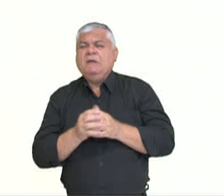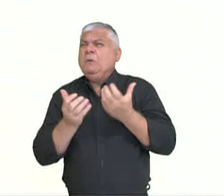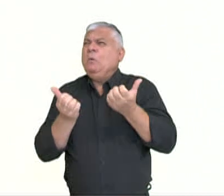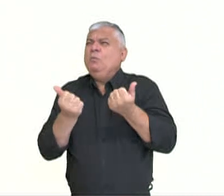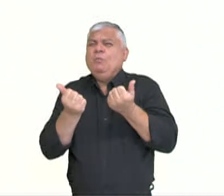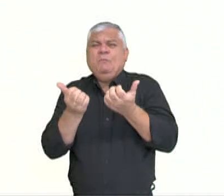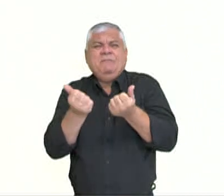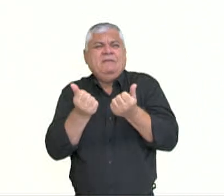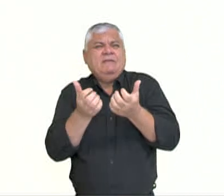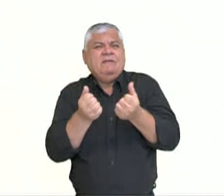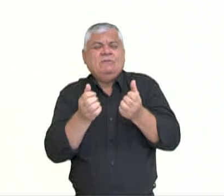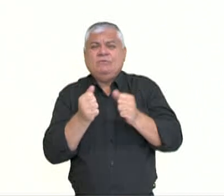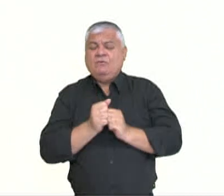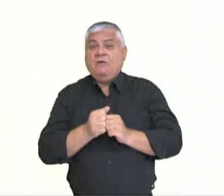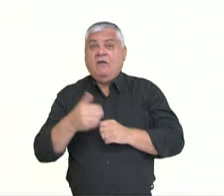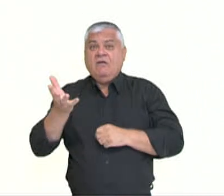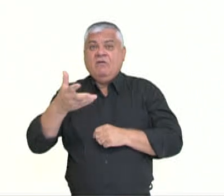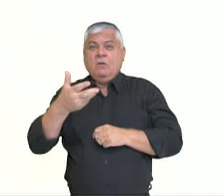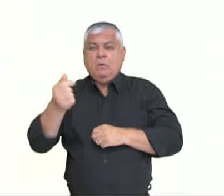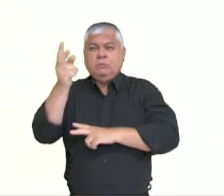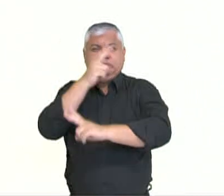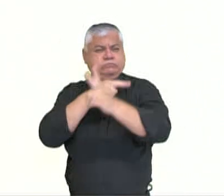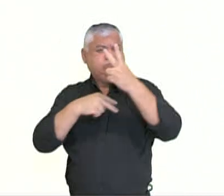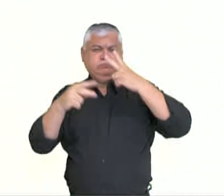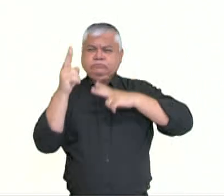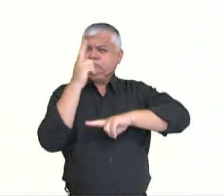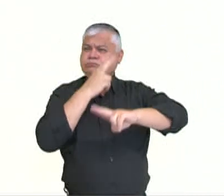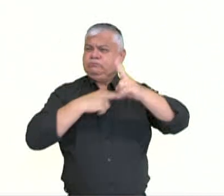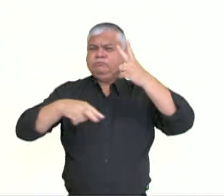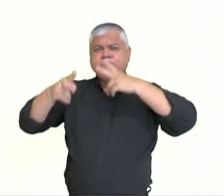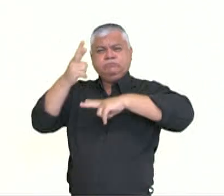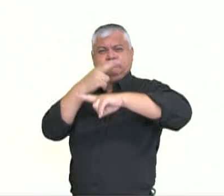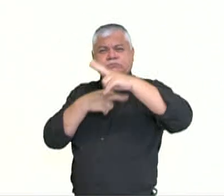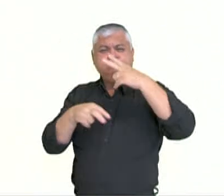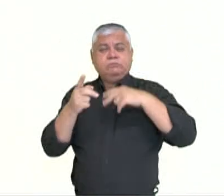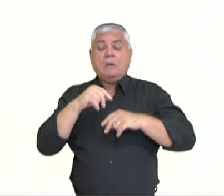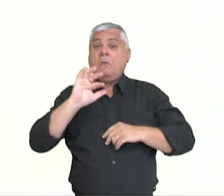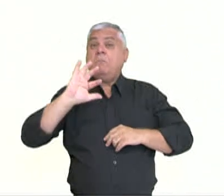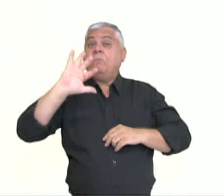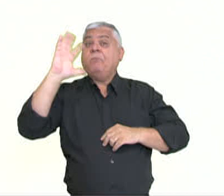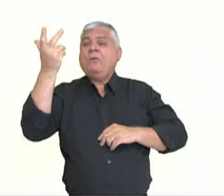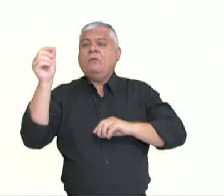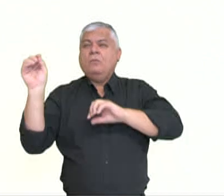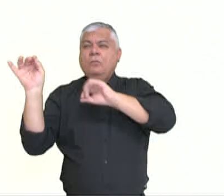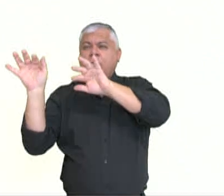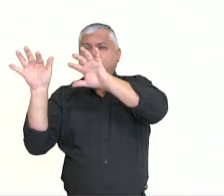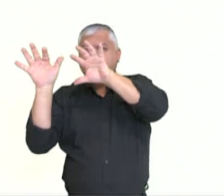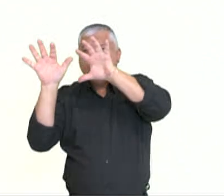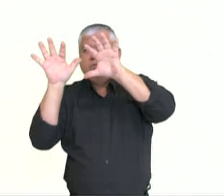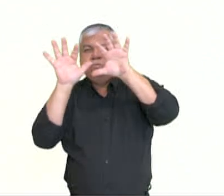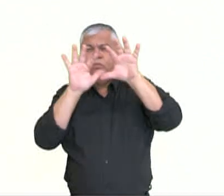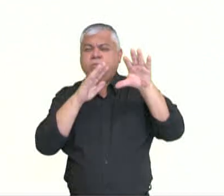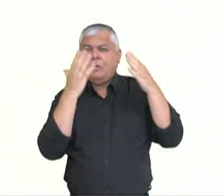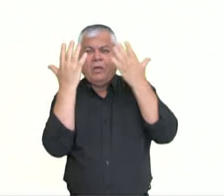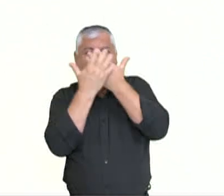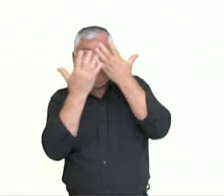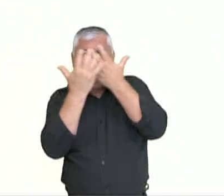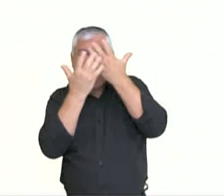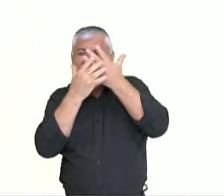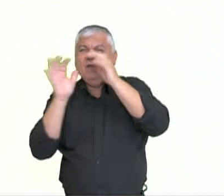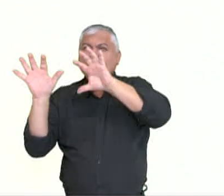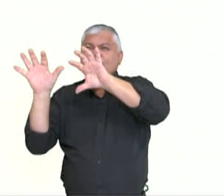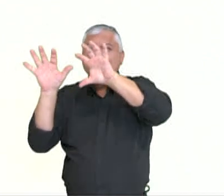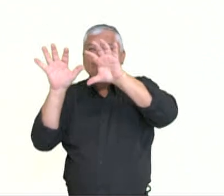umidade, velocidade dos ventos, formações, fenômenos como nevoeiros, enfim, cerração, que a gente chama,